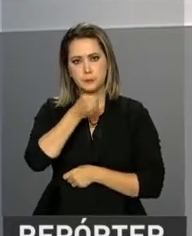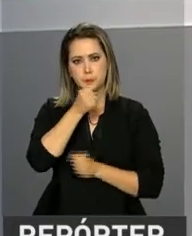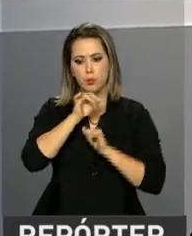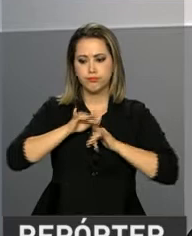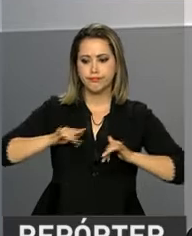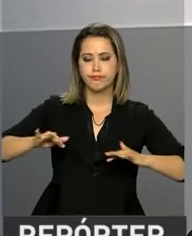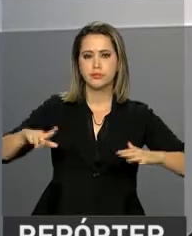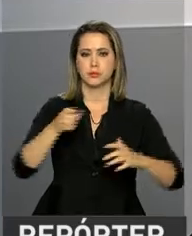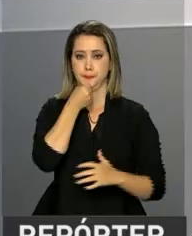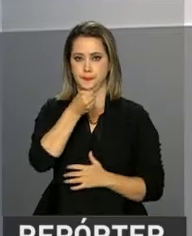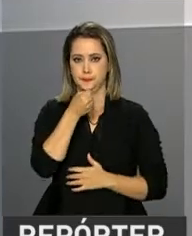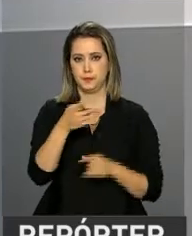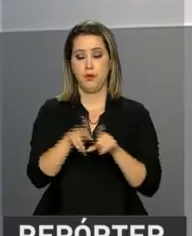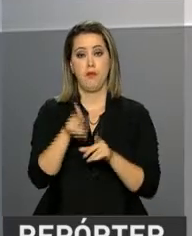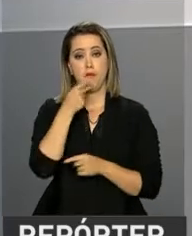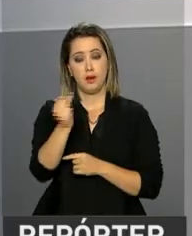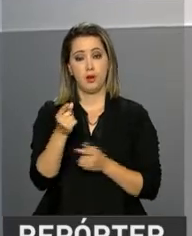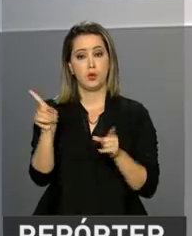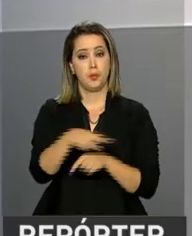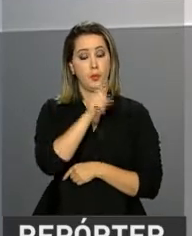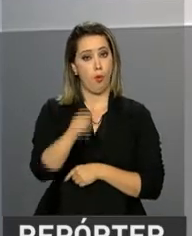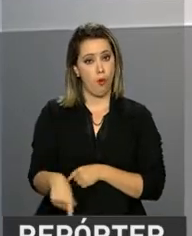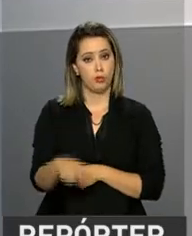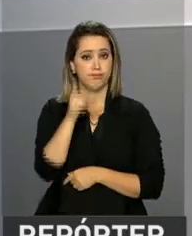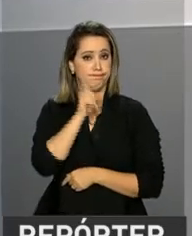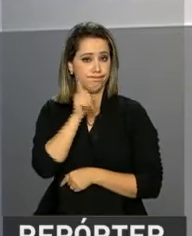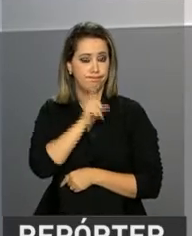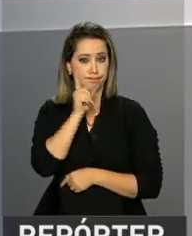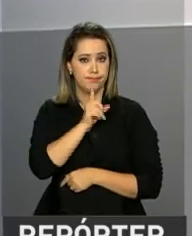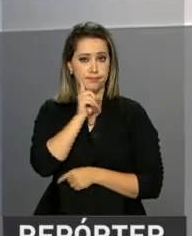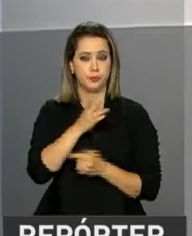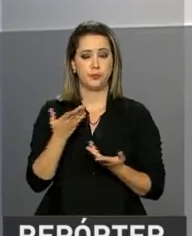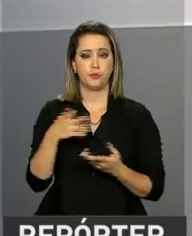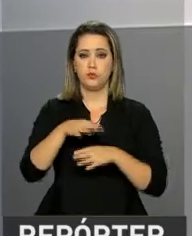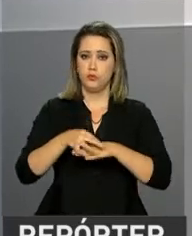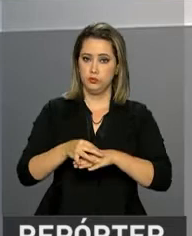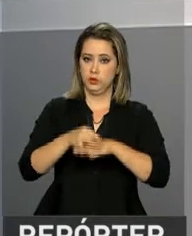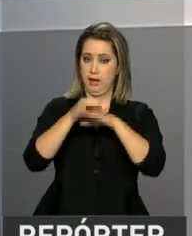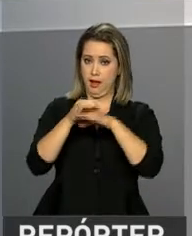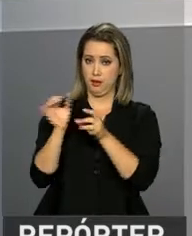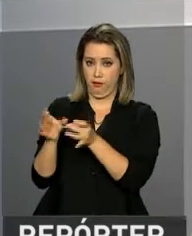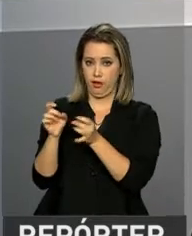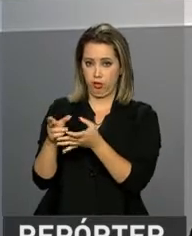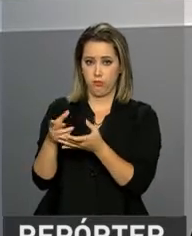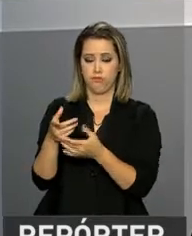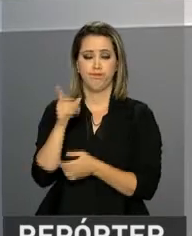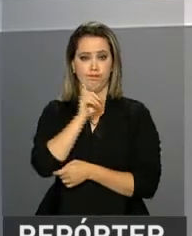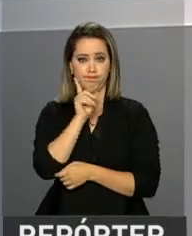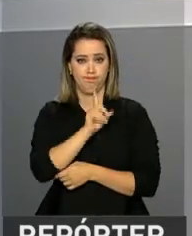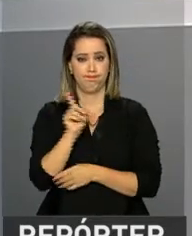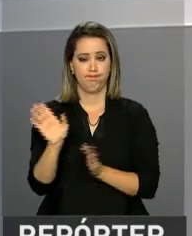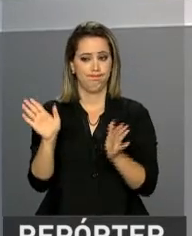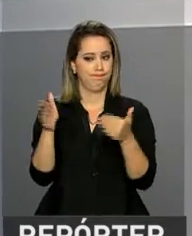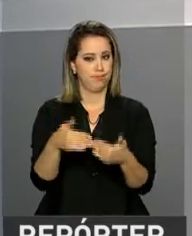para falar sobre a suspensão temporária da venda de carne in natura do Brasil para os Estados Unidos. Segundo o governo, os